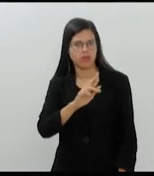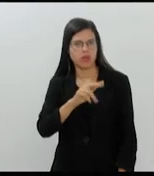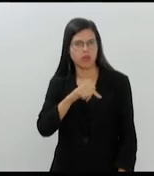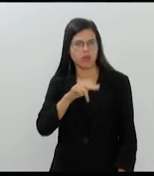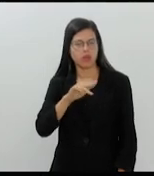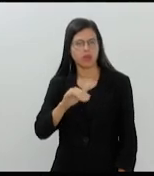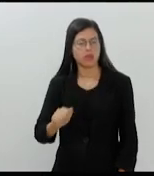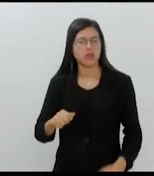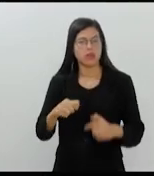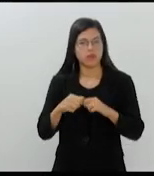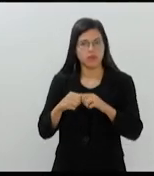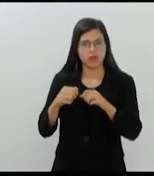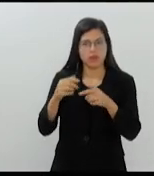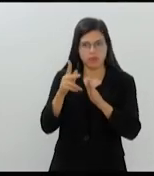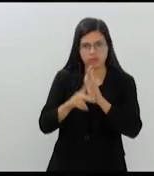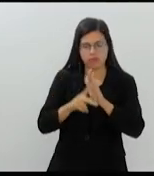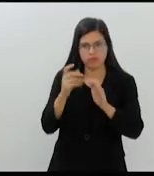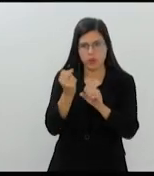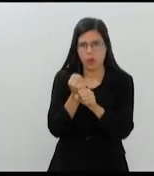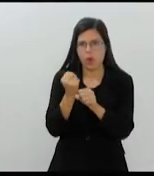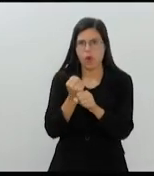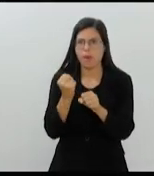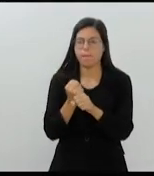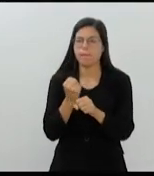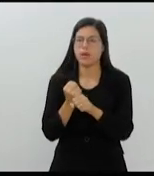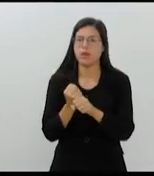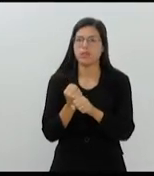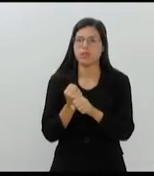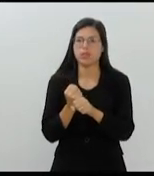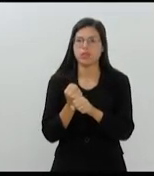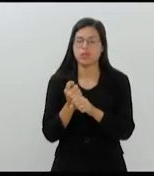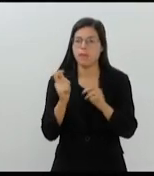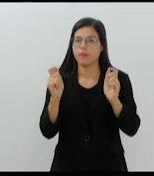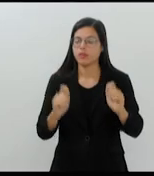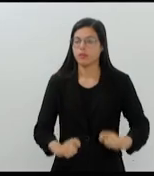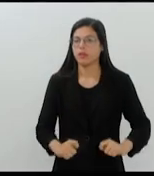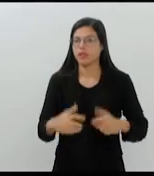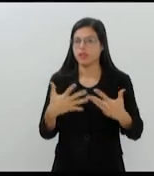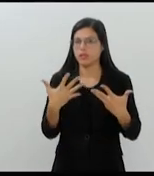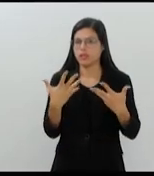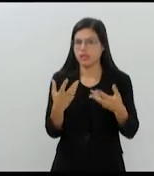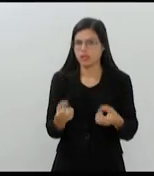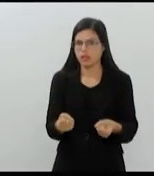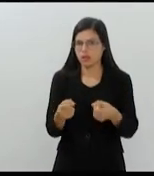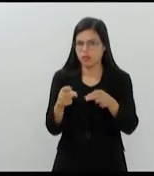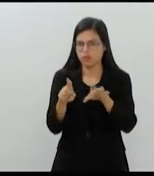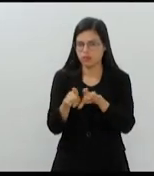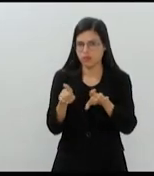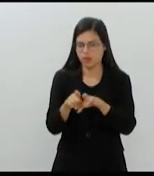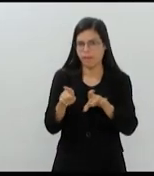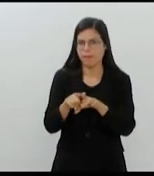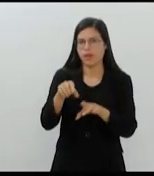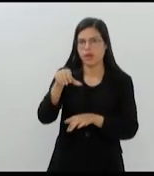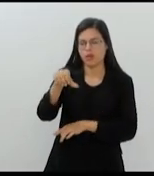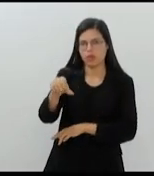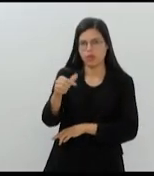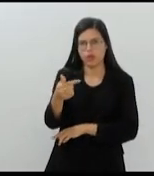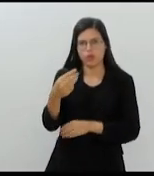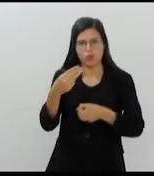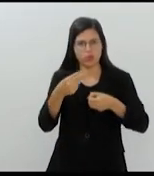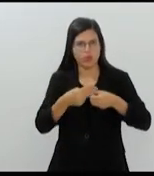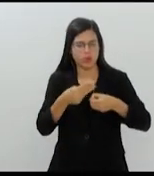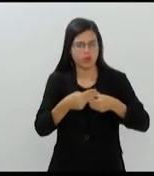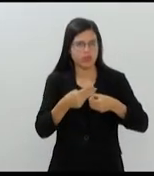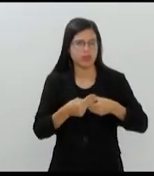obras. E estende a possibilidade de adesão também aos 92